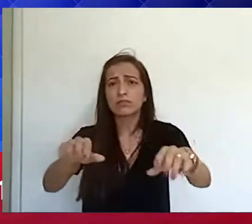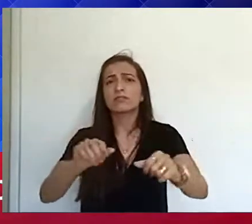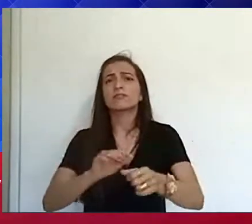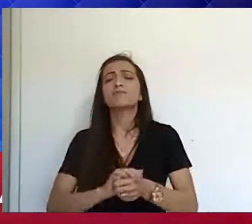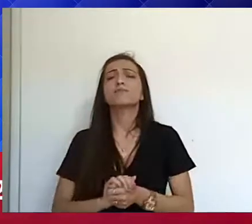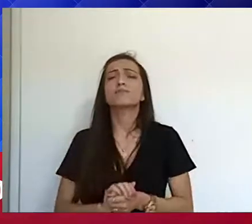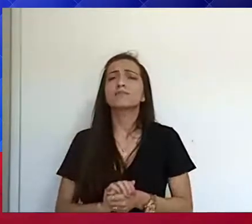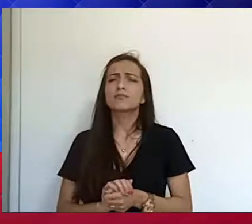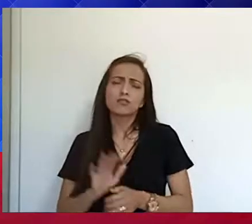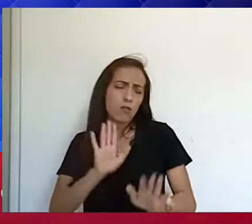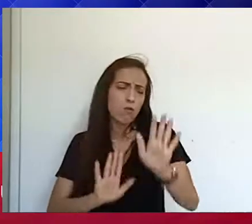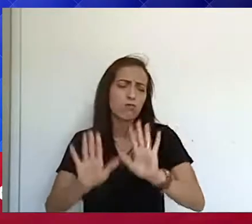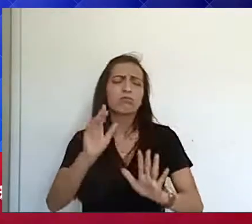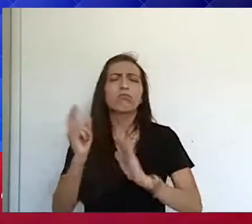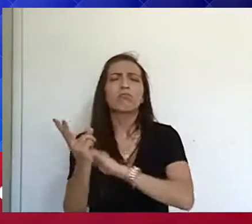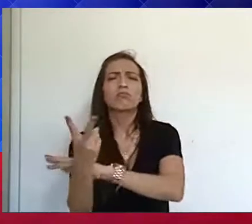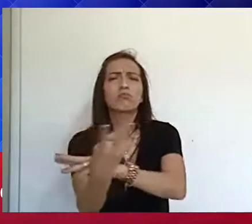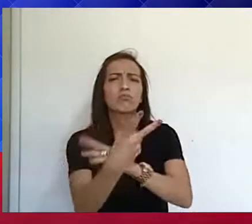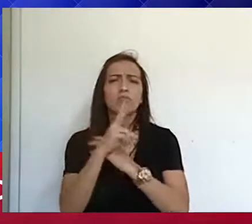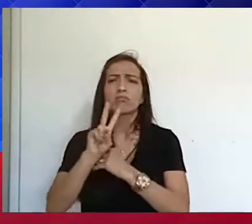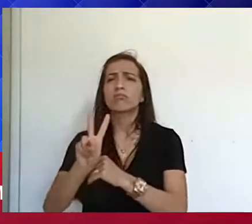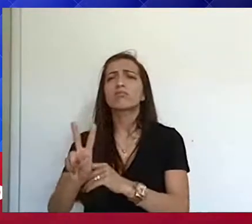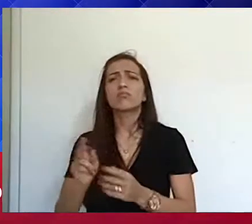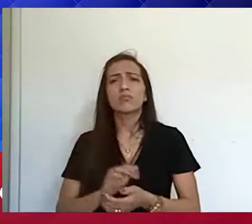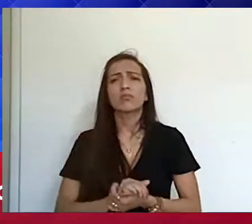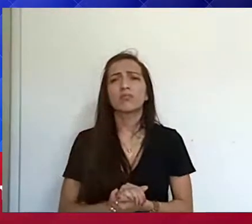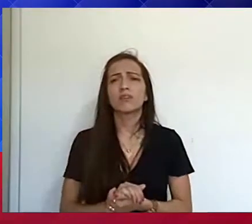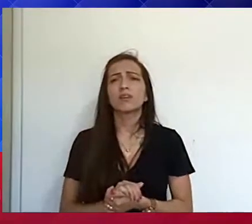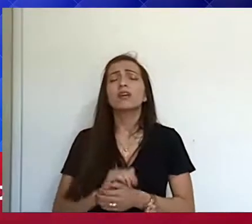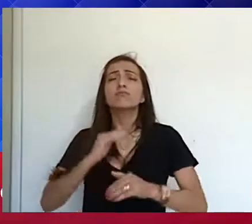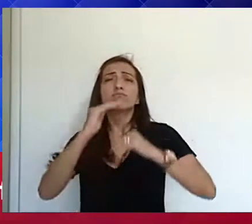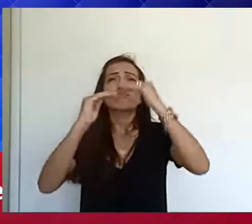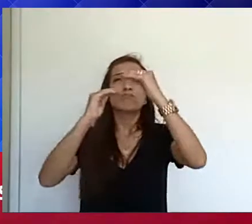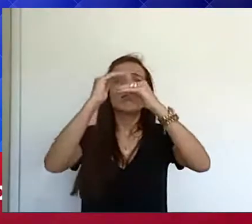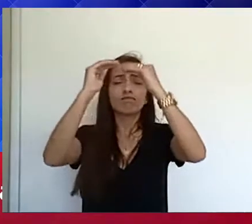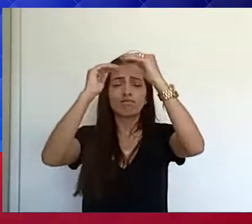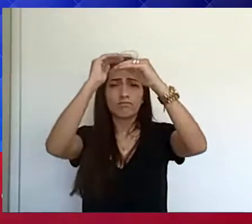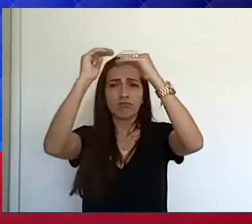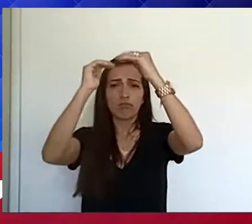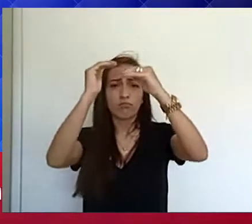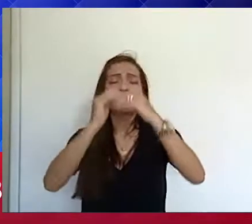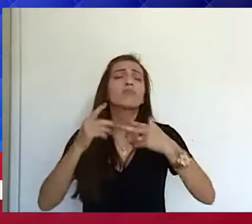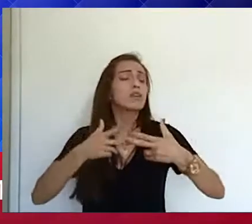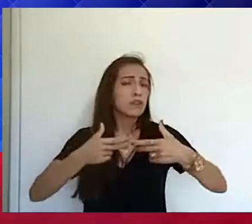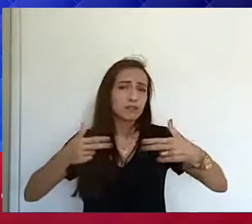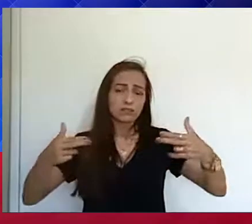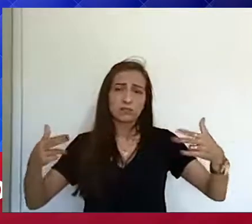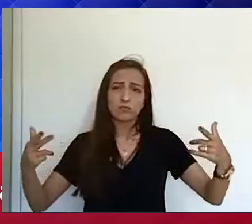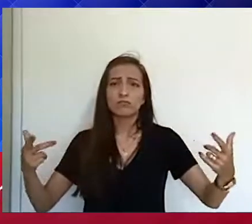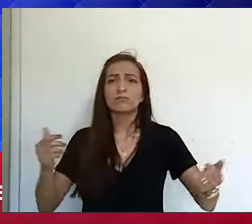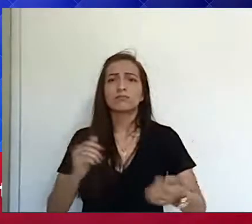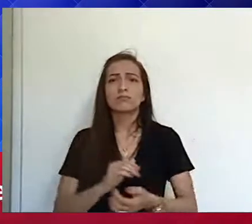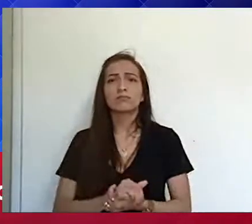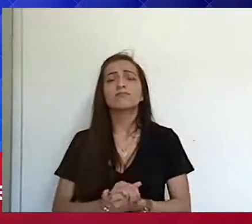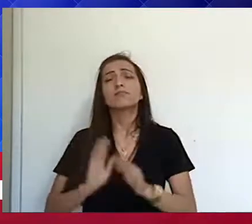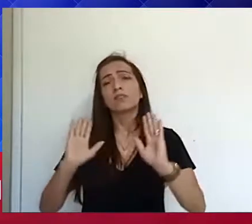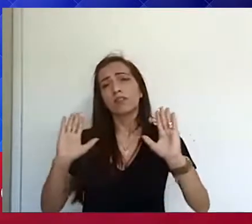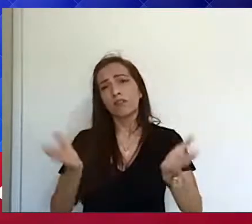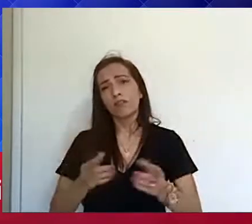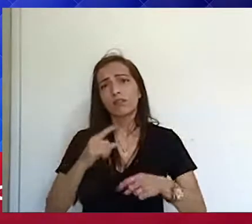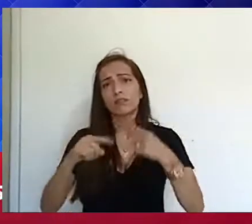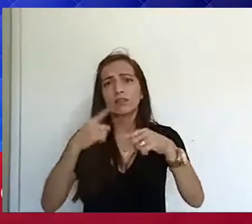enfim, vai desenvolver os processos agora e depois. Muito